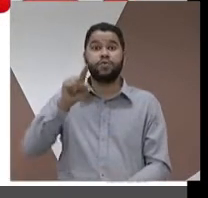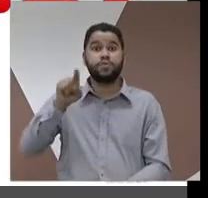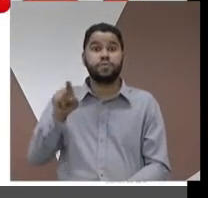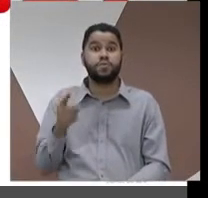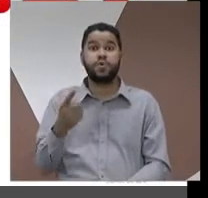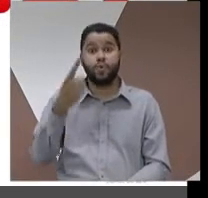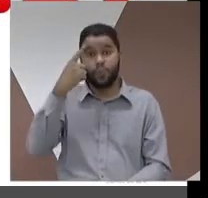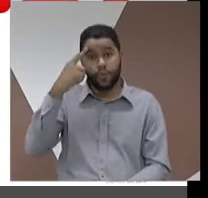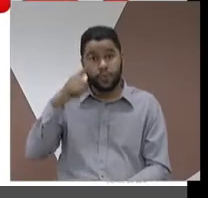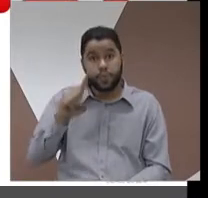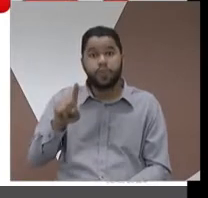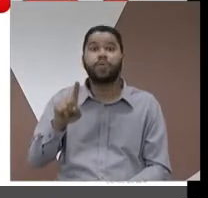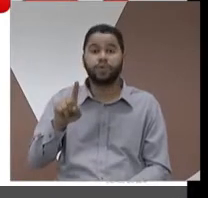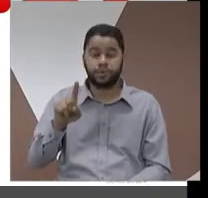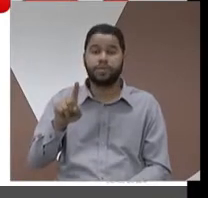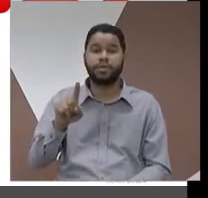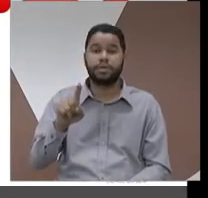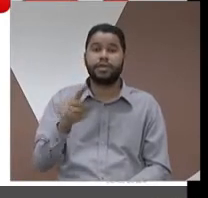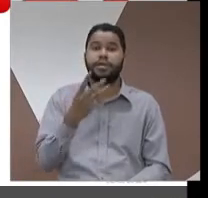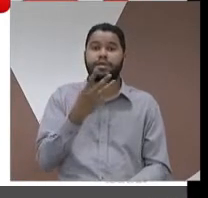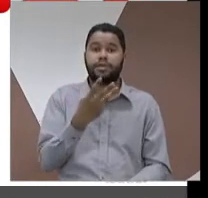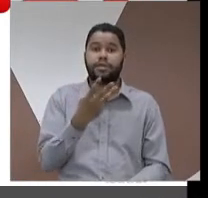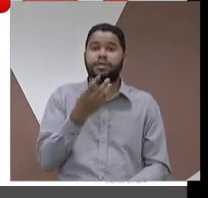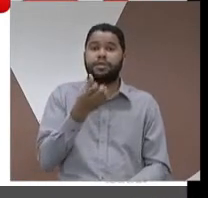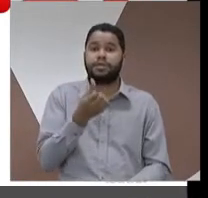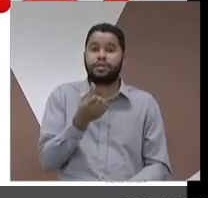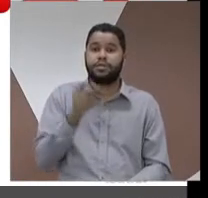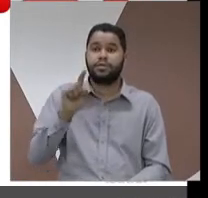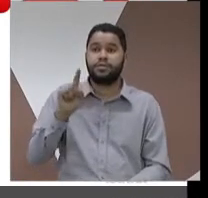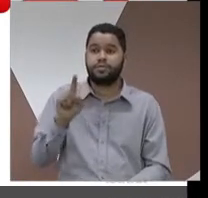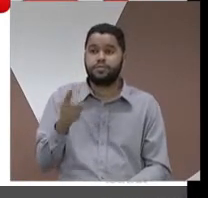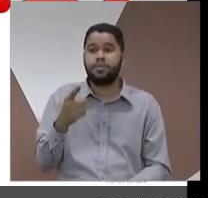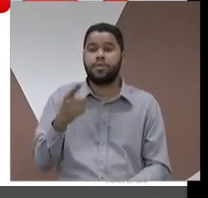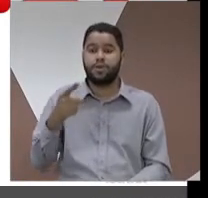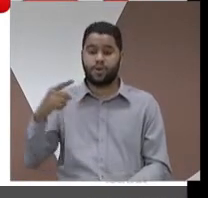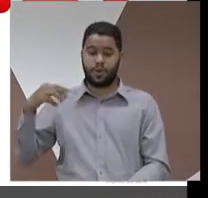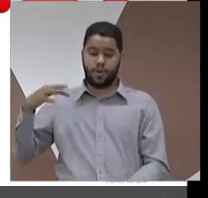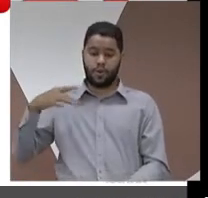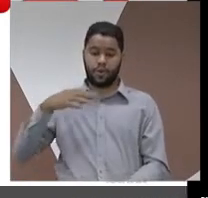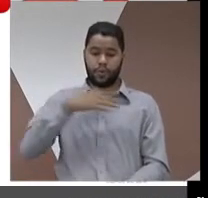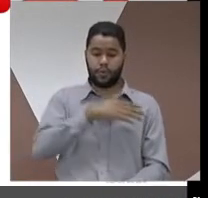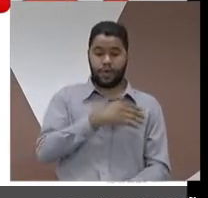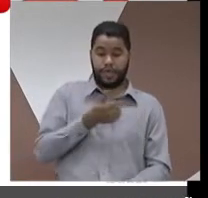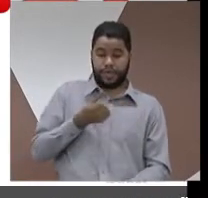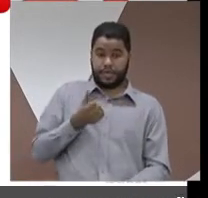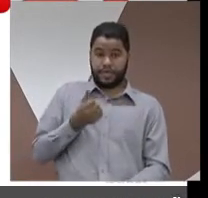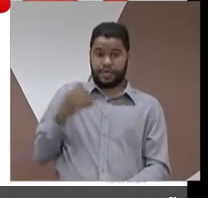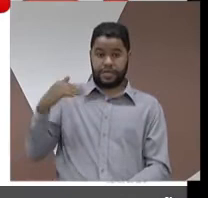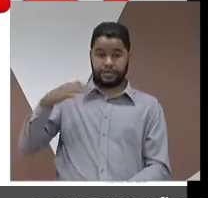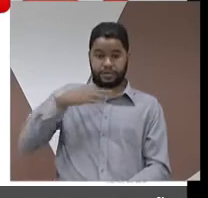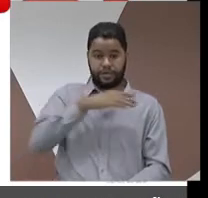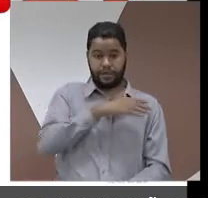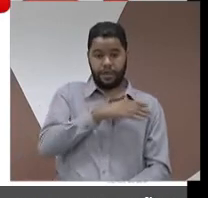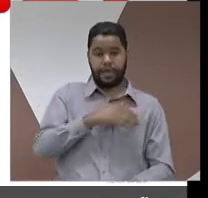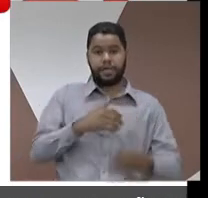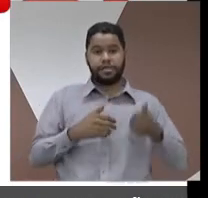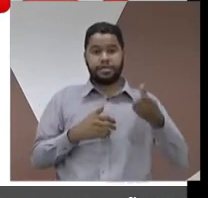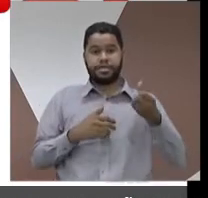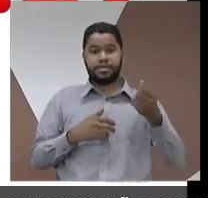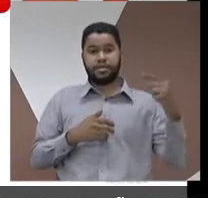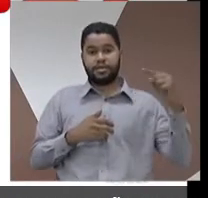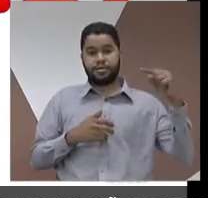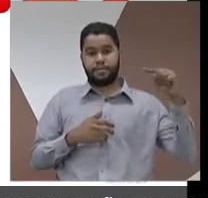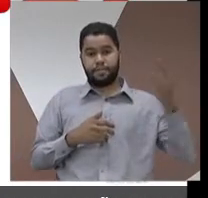Seria 16 mil num sentido, 16 mil no outro. Extensão do